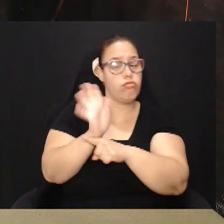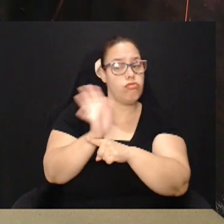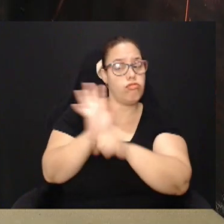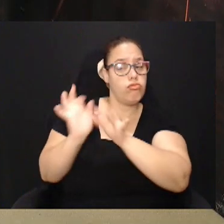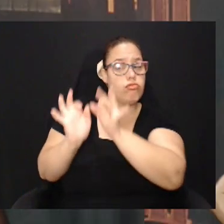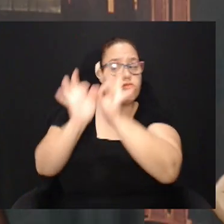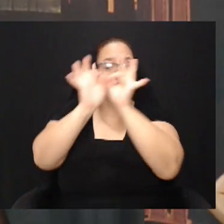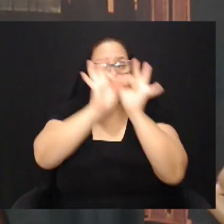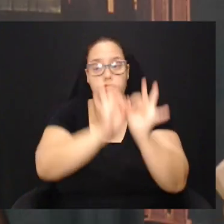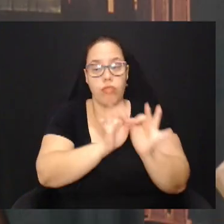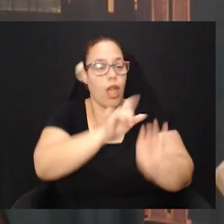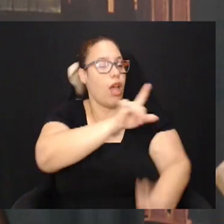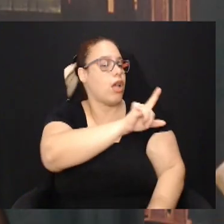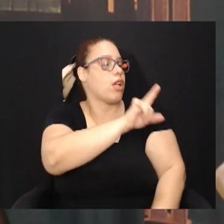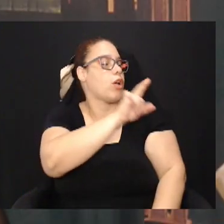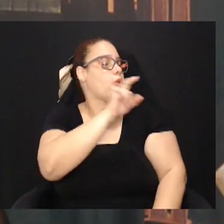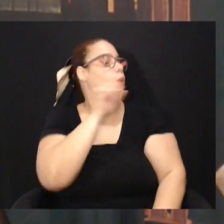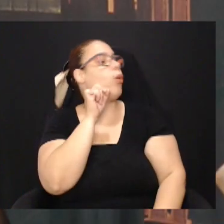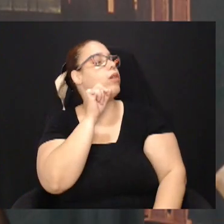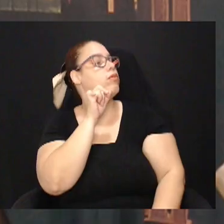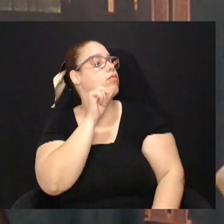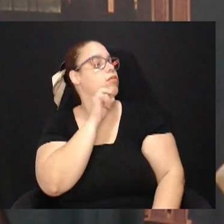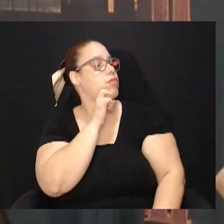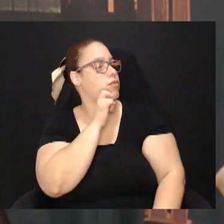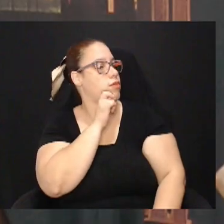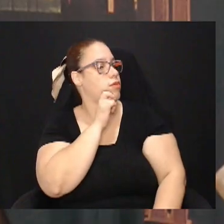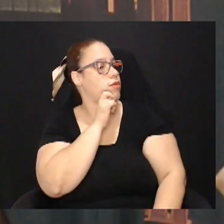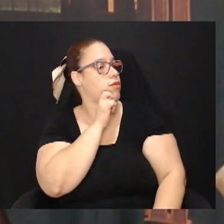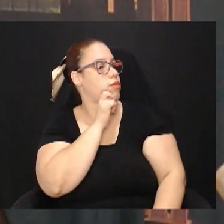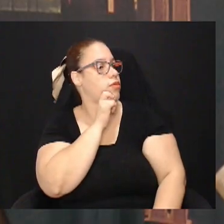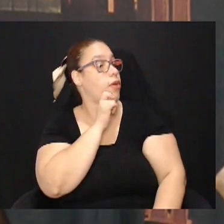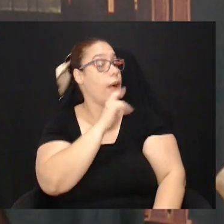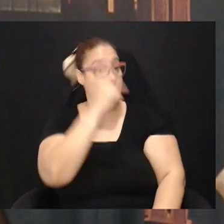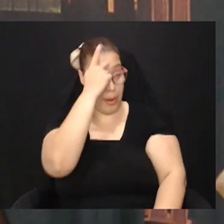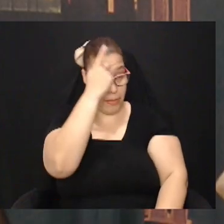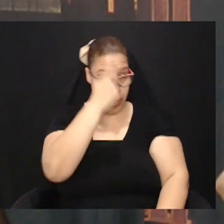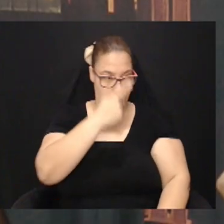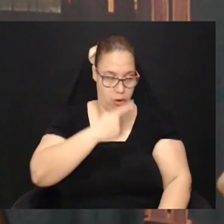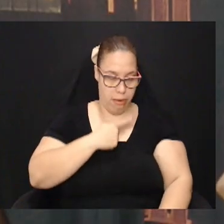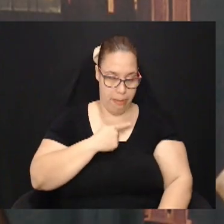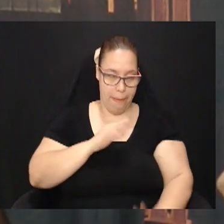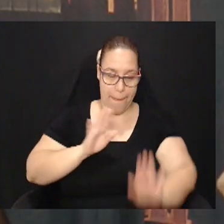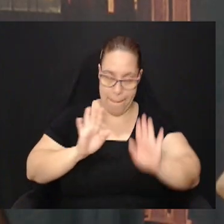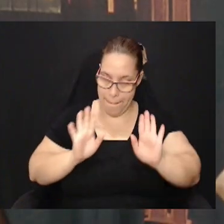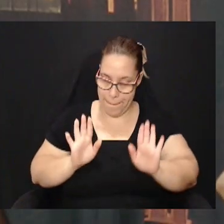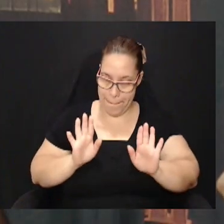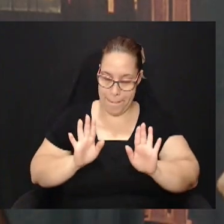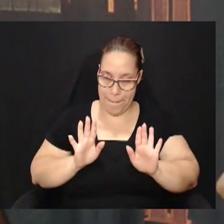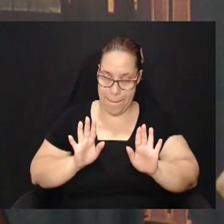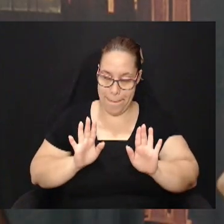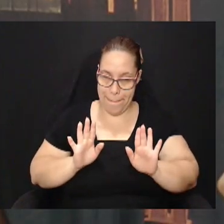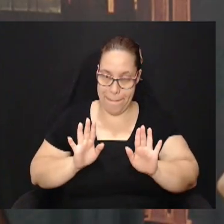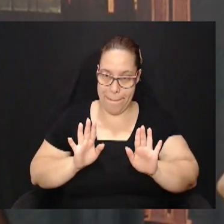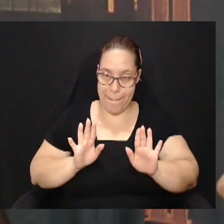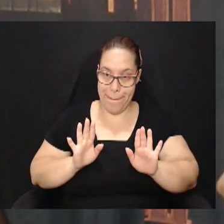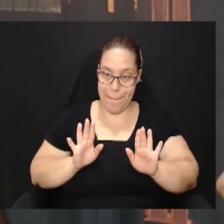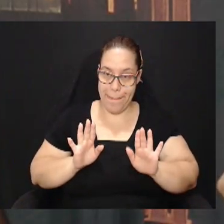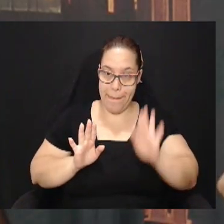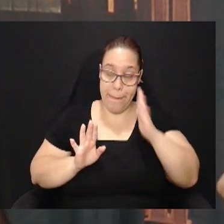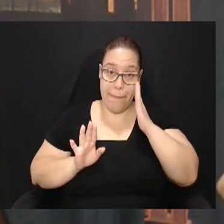escolha, eu sempre falo que a escolha ela é pessoal. Então, quando a gente...